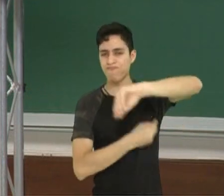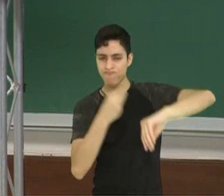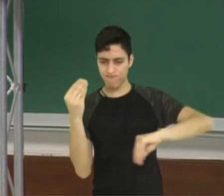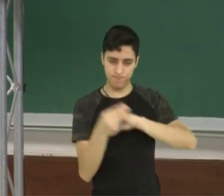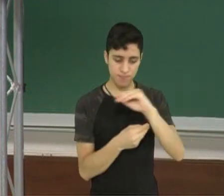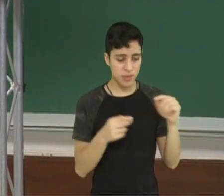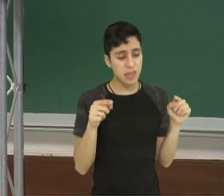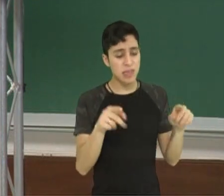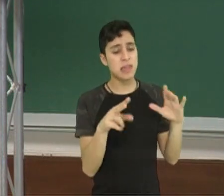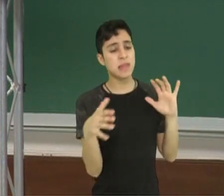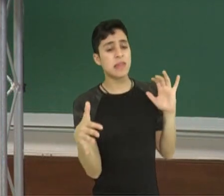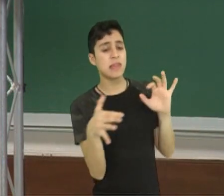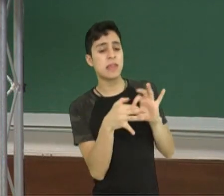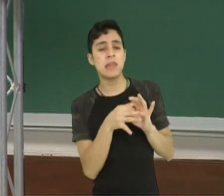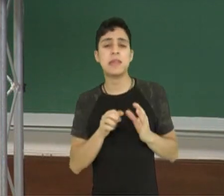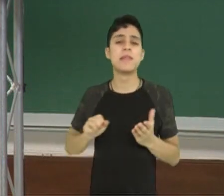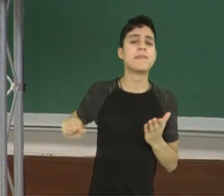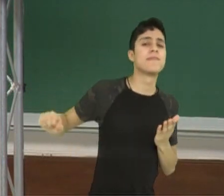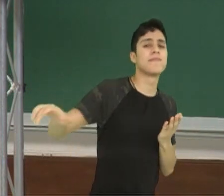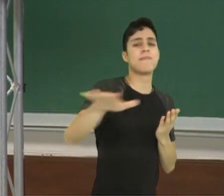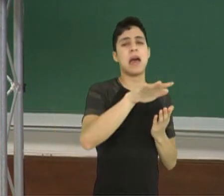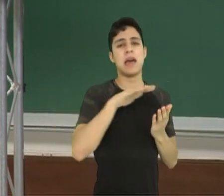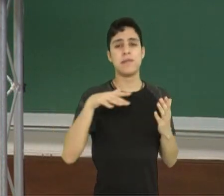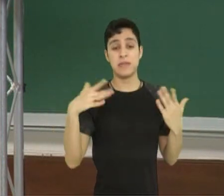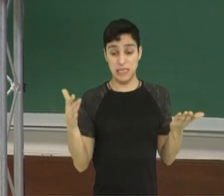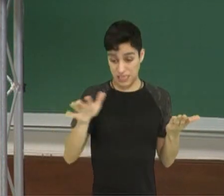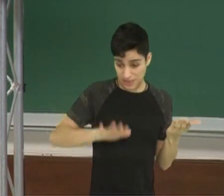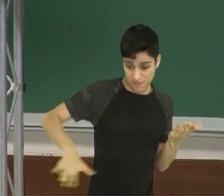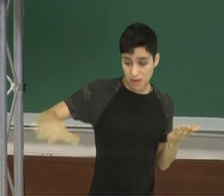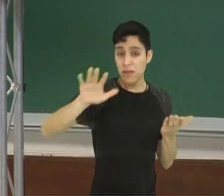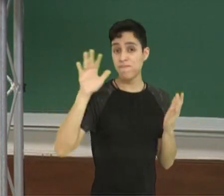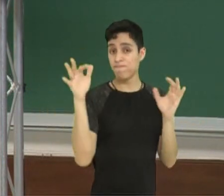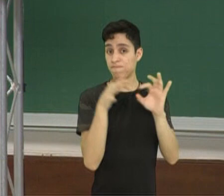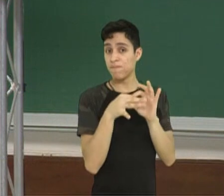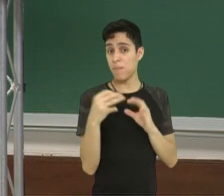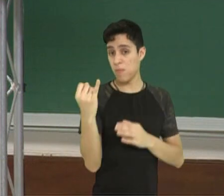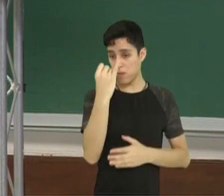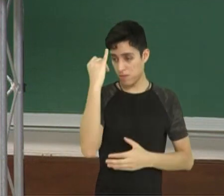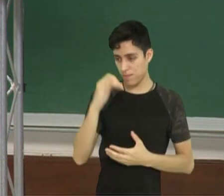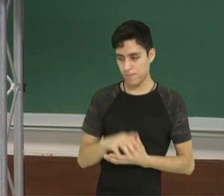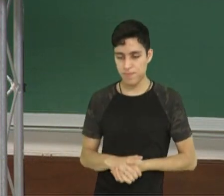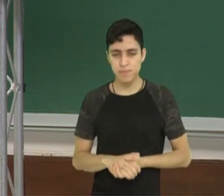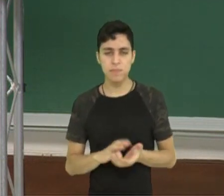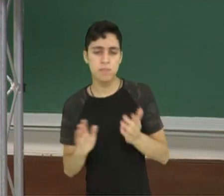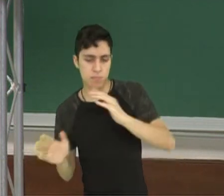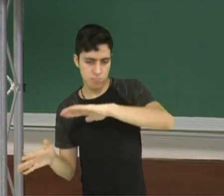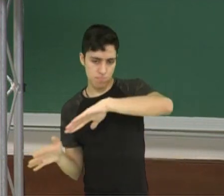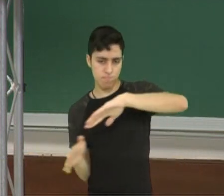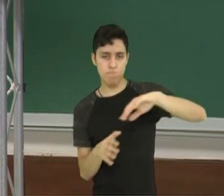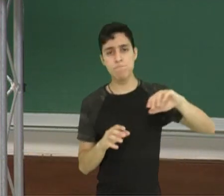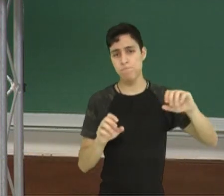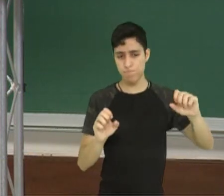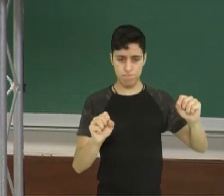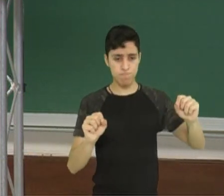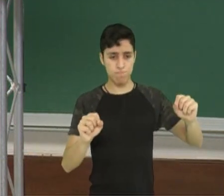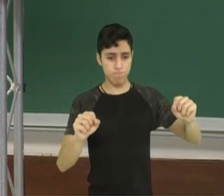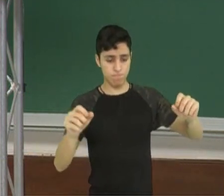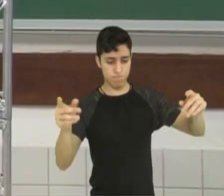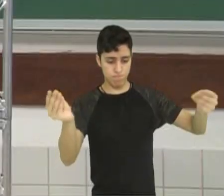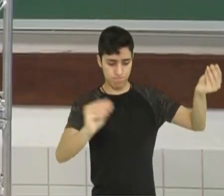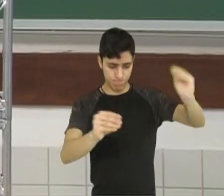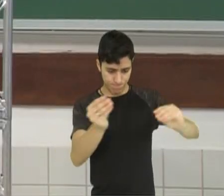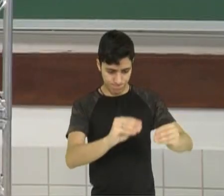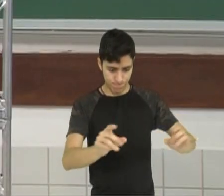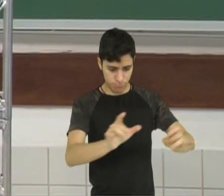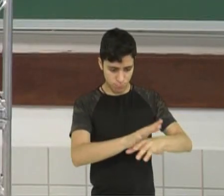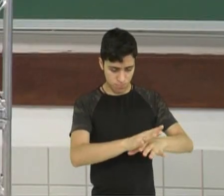de um espaço, né? Esse espaço também é muito importante, podendo ser, né, remontado em outros locais, né?